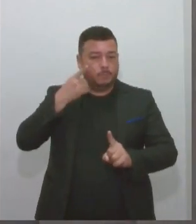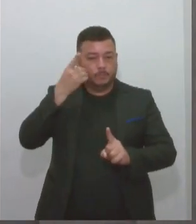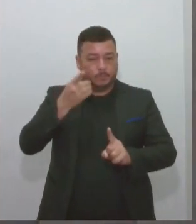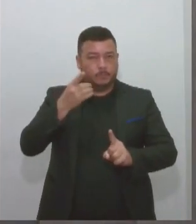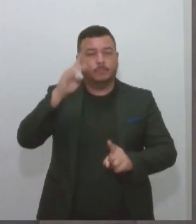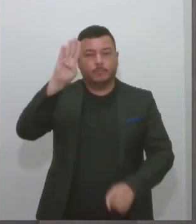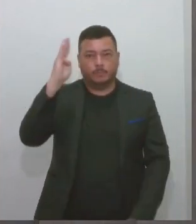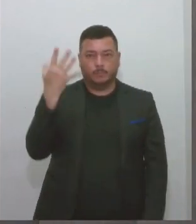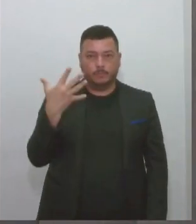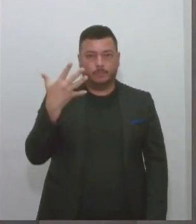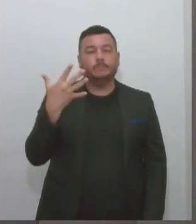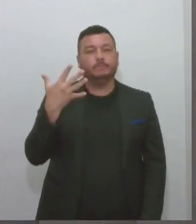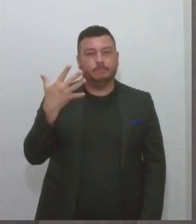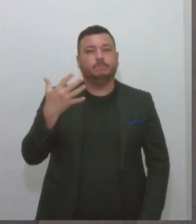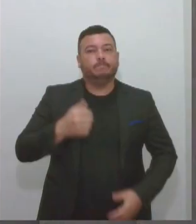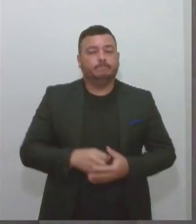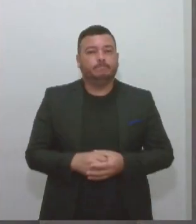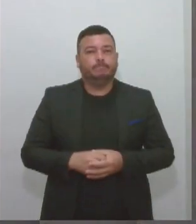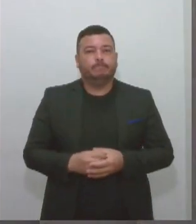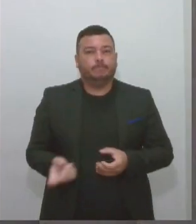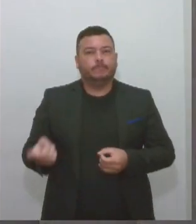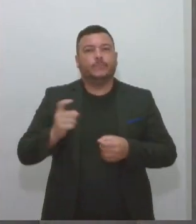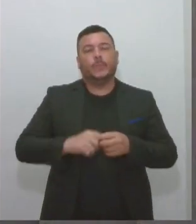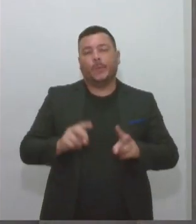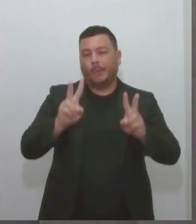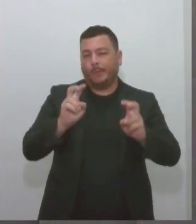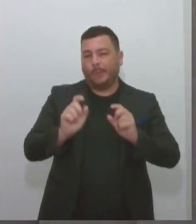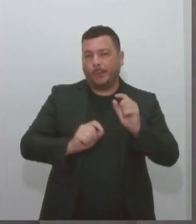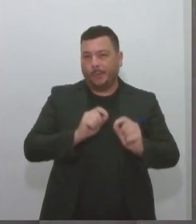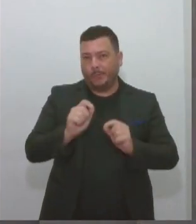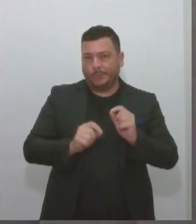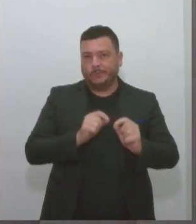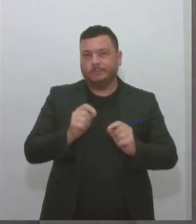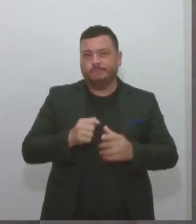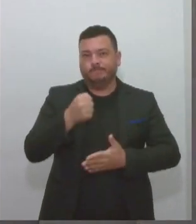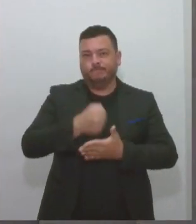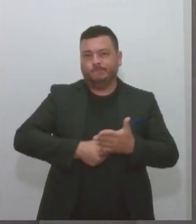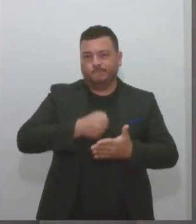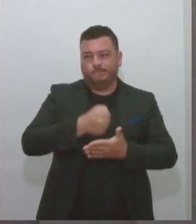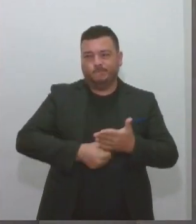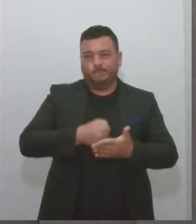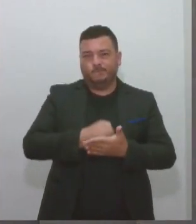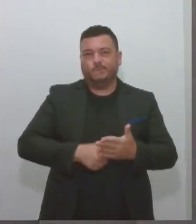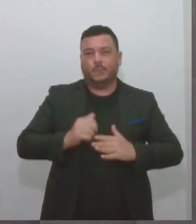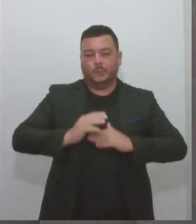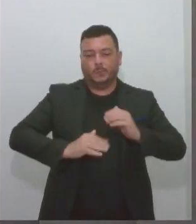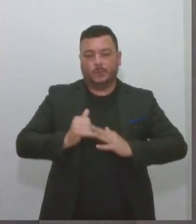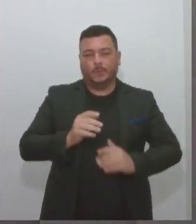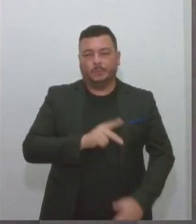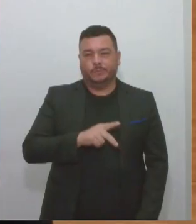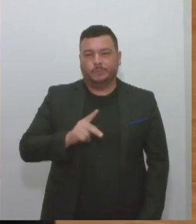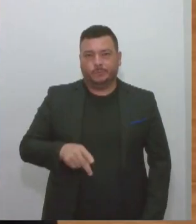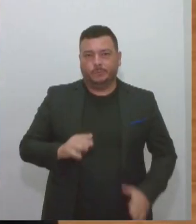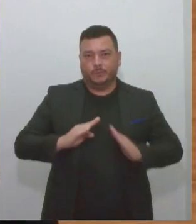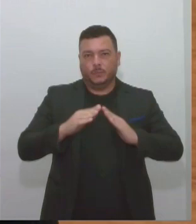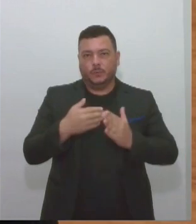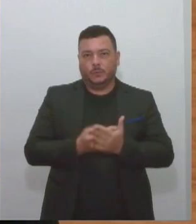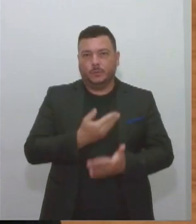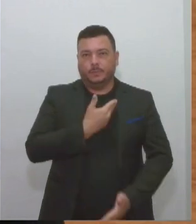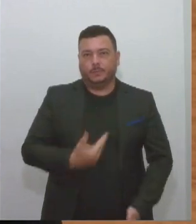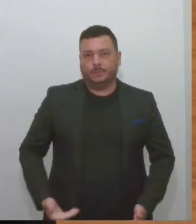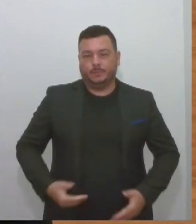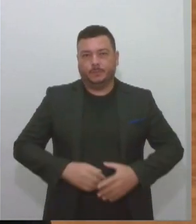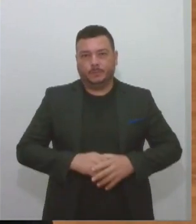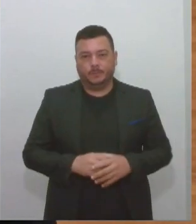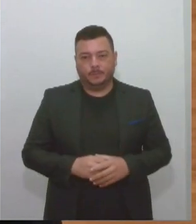Brasil, que voltou a falar sobre as reivindicações dos professores da rede estadual.